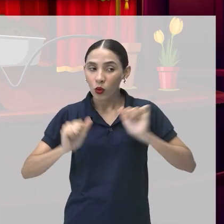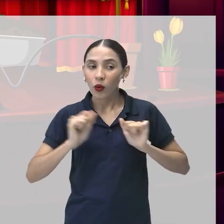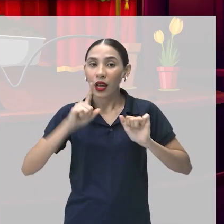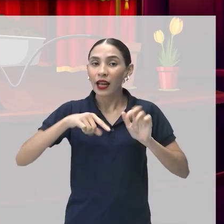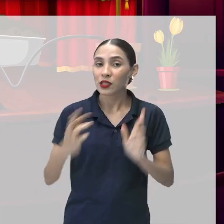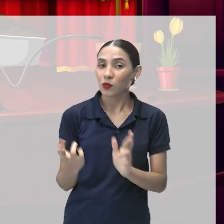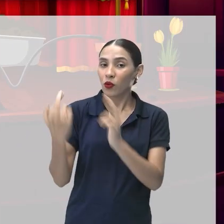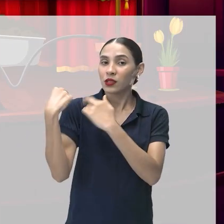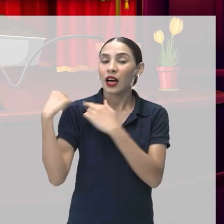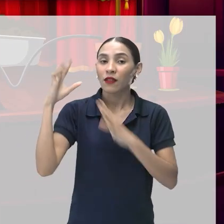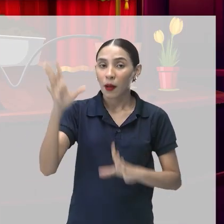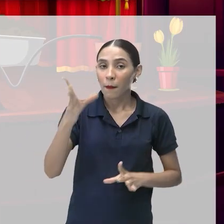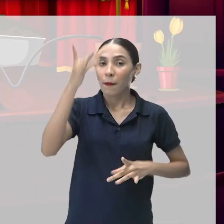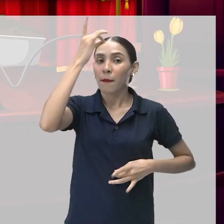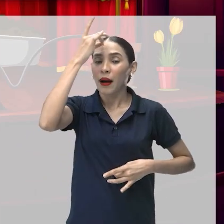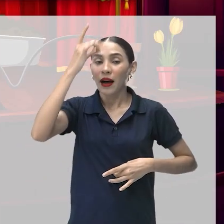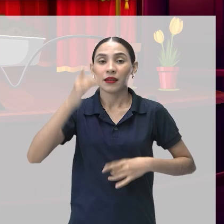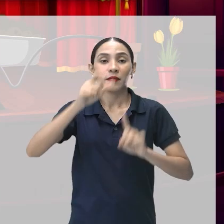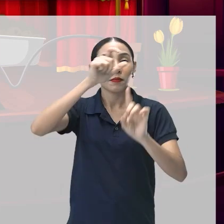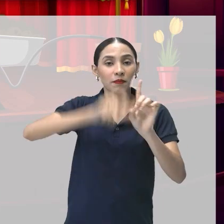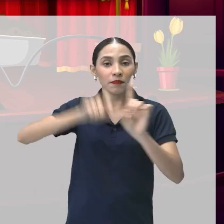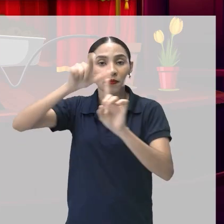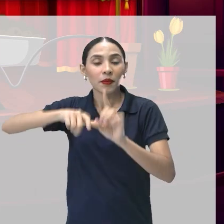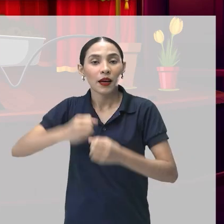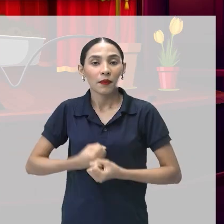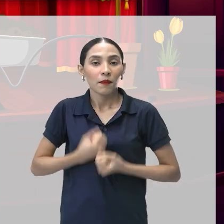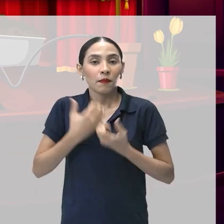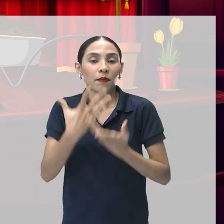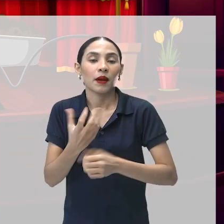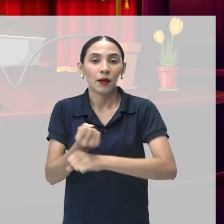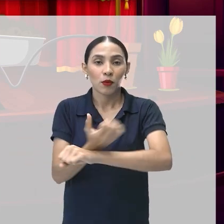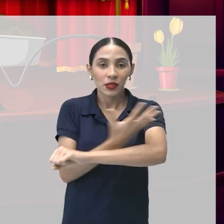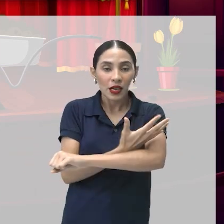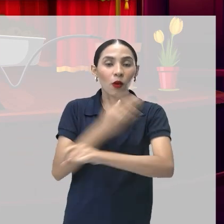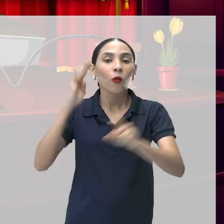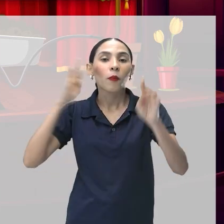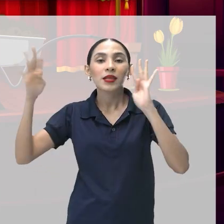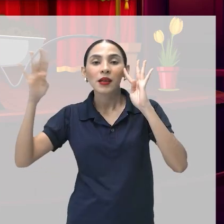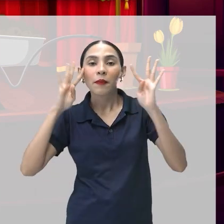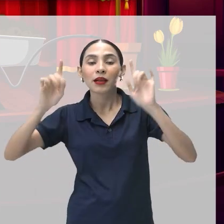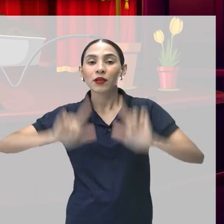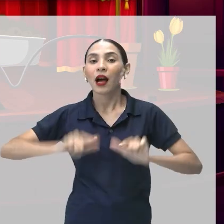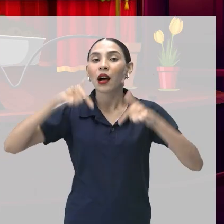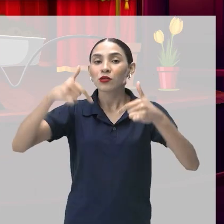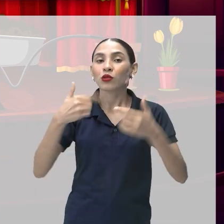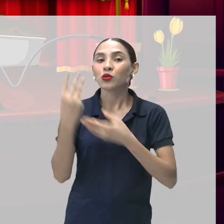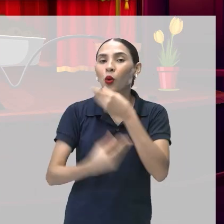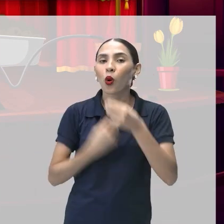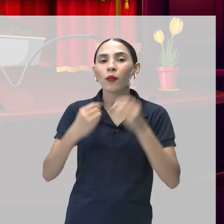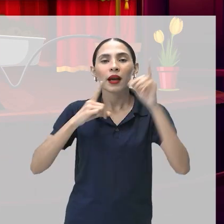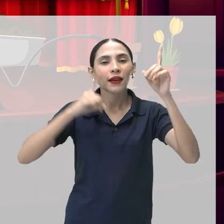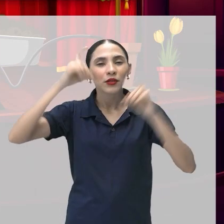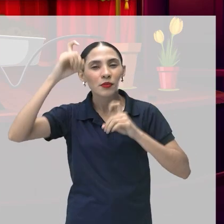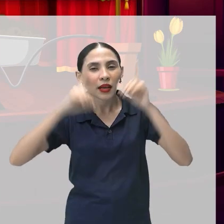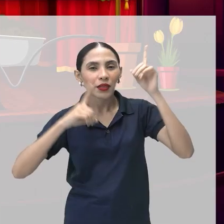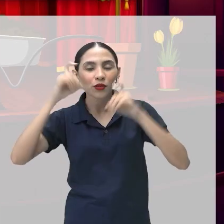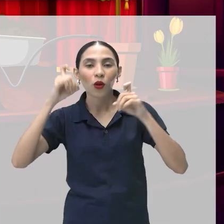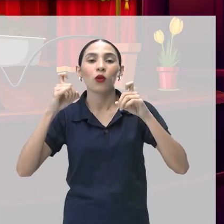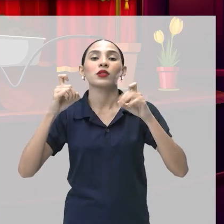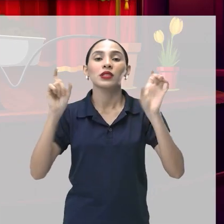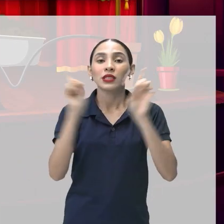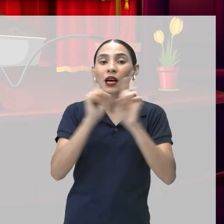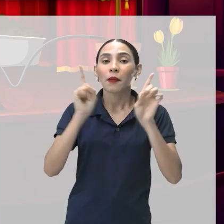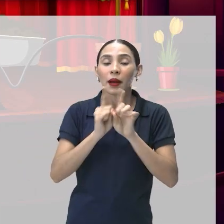aos personagens, transmitindo suas emoções, pensamentos e ações por meio de gestos, expressões